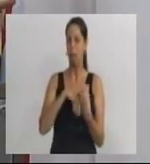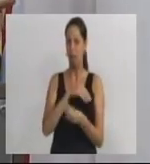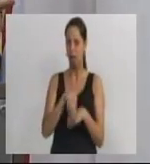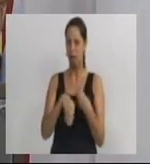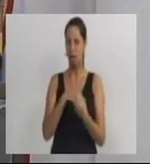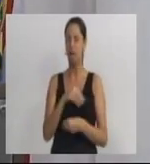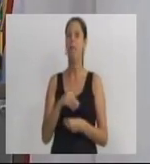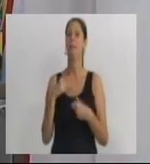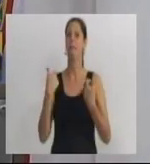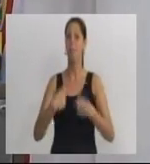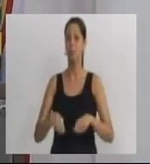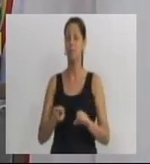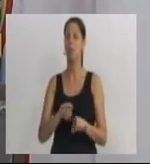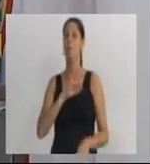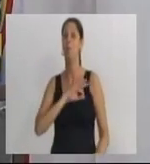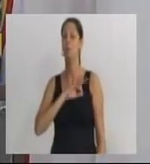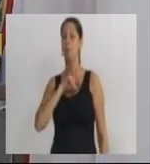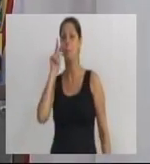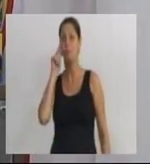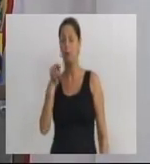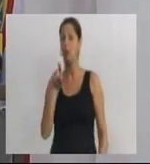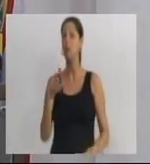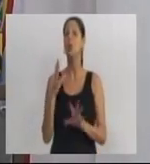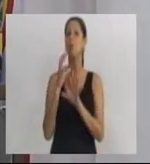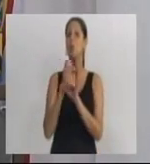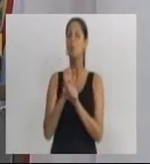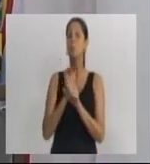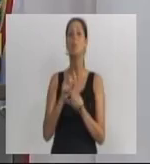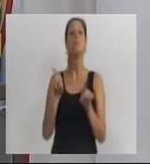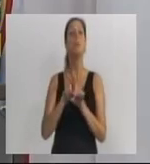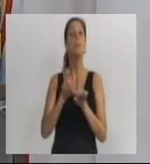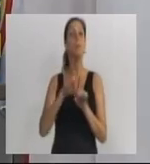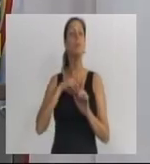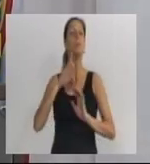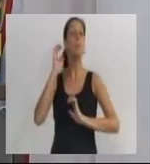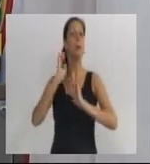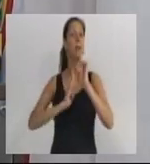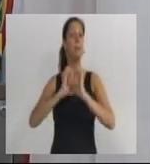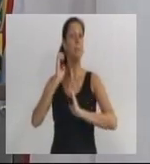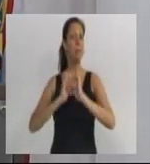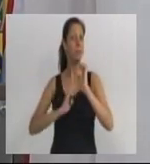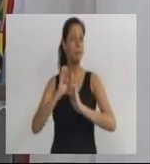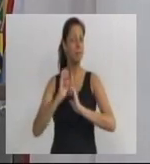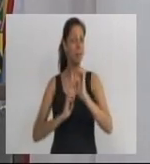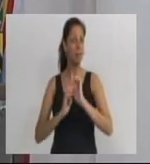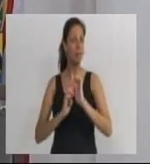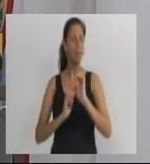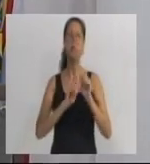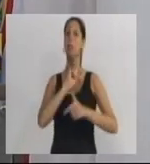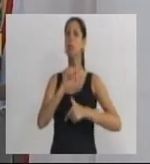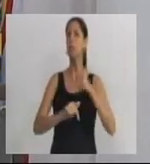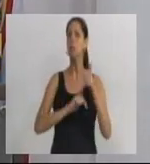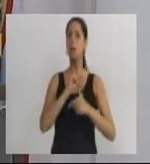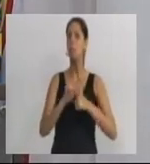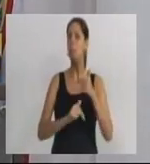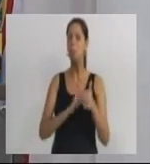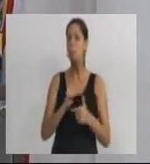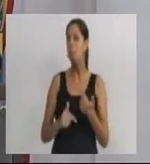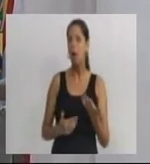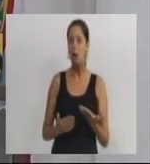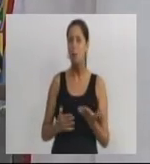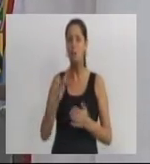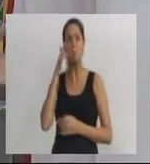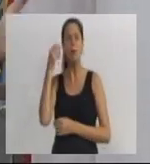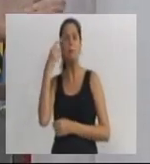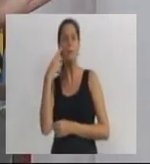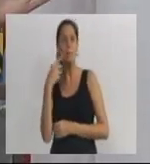policial. Esse contador tinha uma empresa de entulho que trabalhava para a universidade. Ele era o dono da empresa. Ele